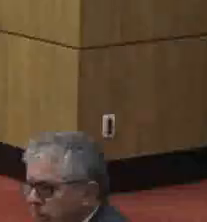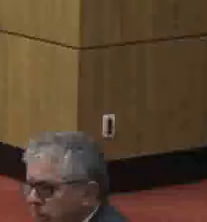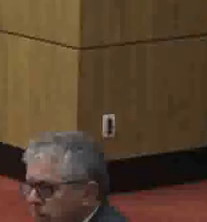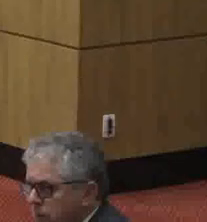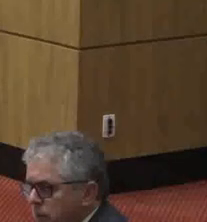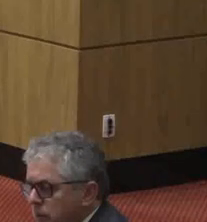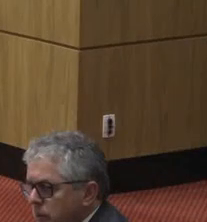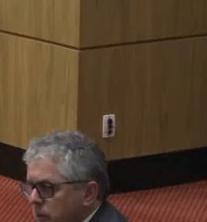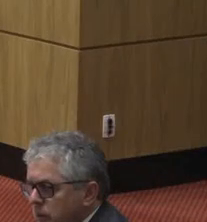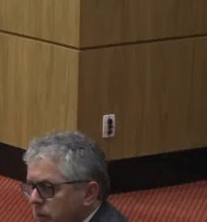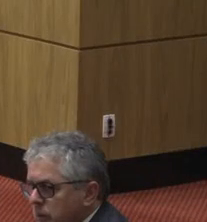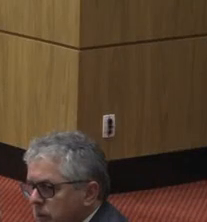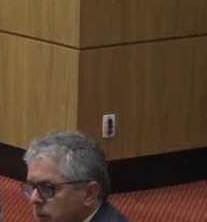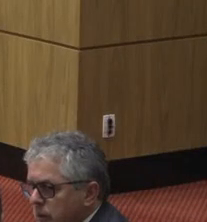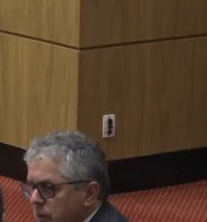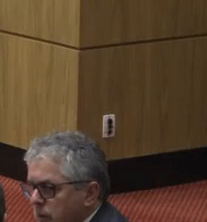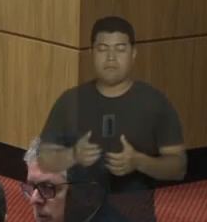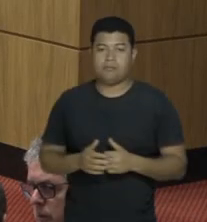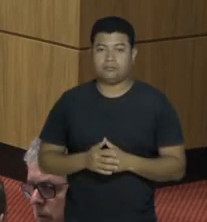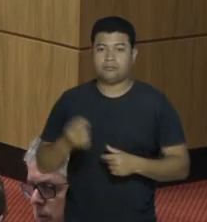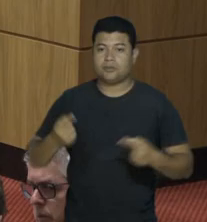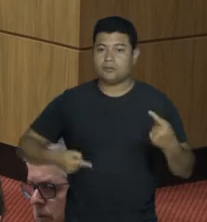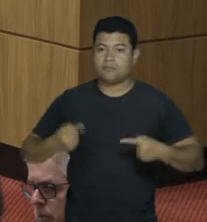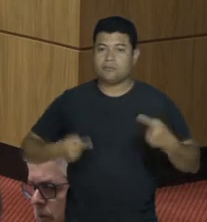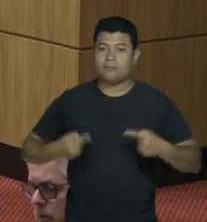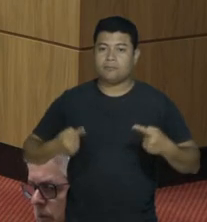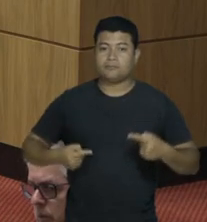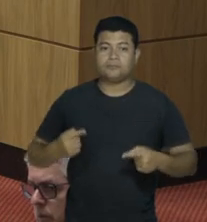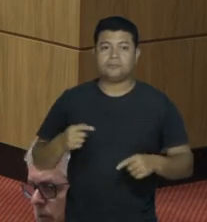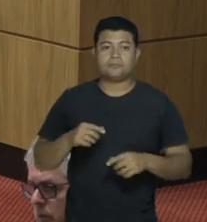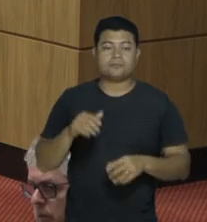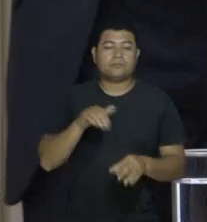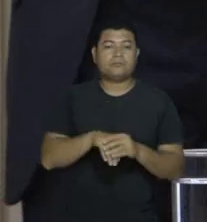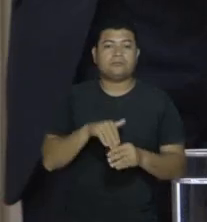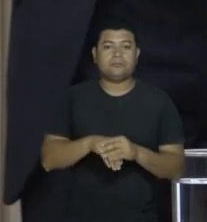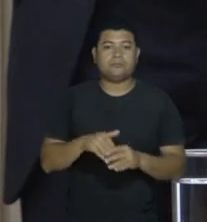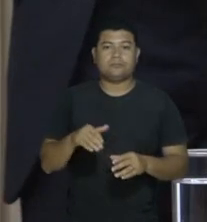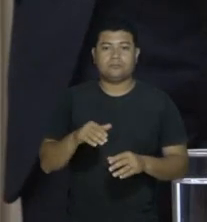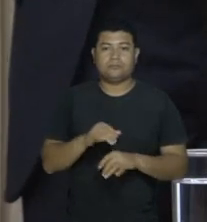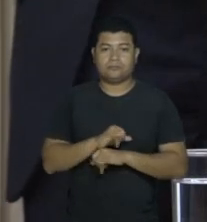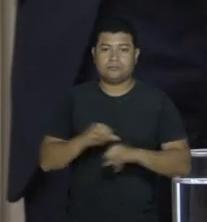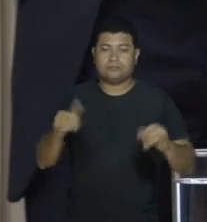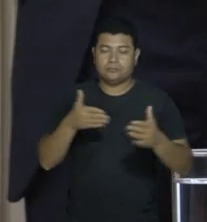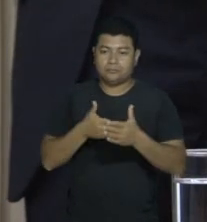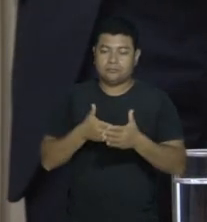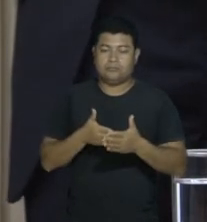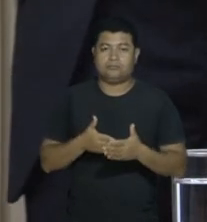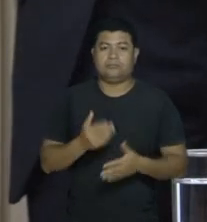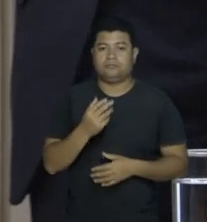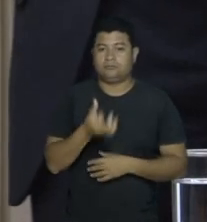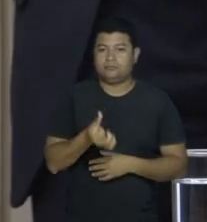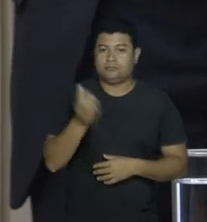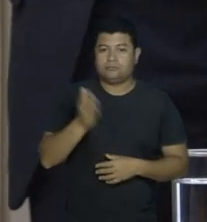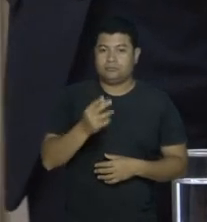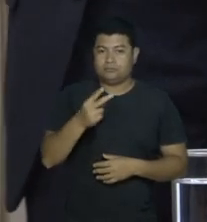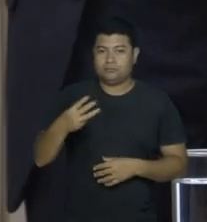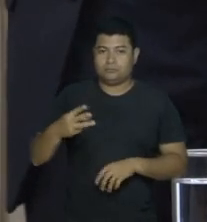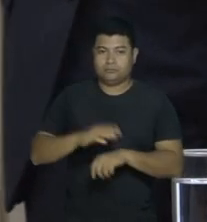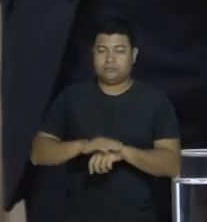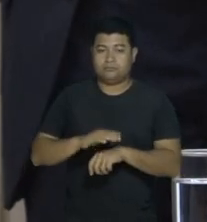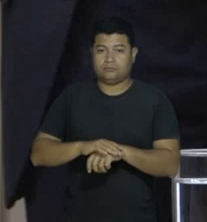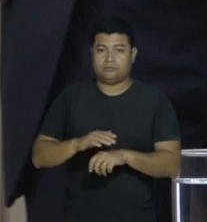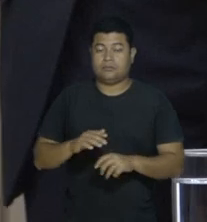veto. Discussão e votação em turno único da mensagem de veto 6/2023, autor Governo do Estado. Veto total, projeto de